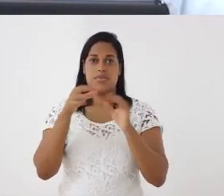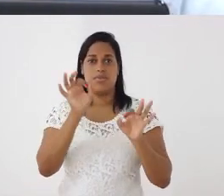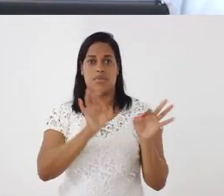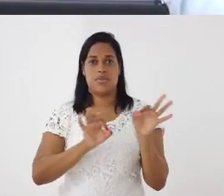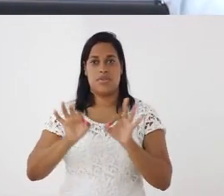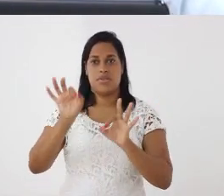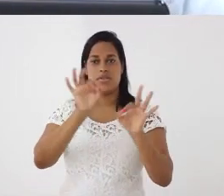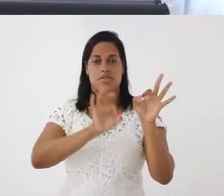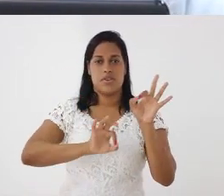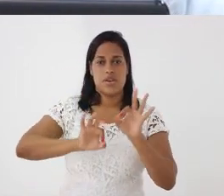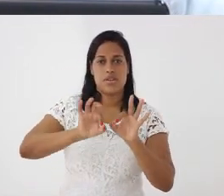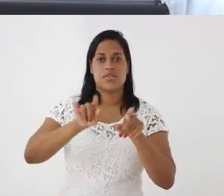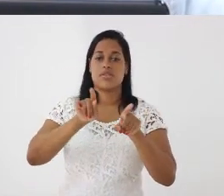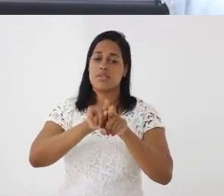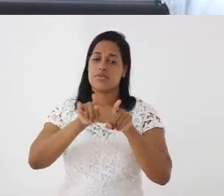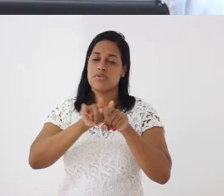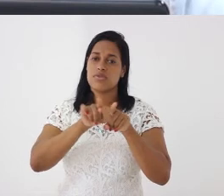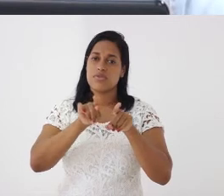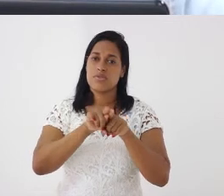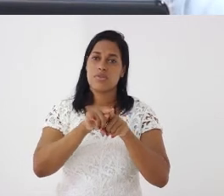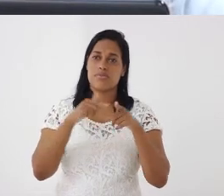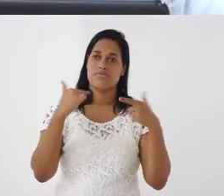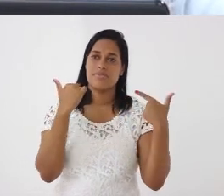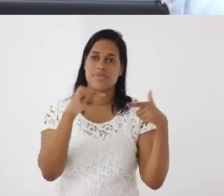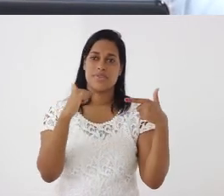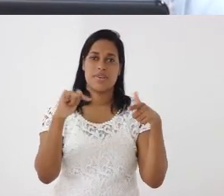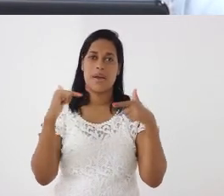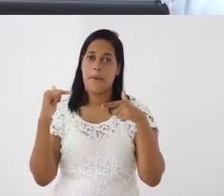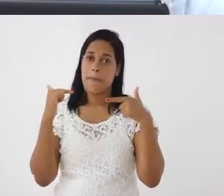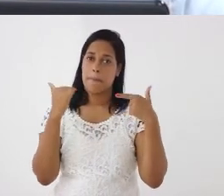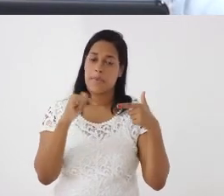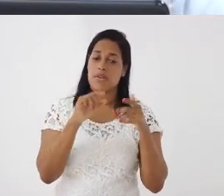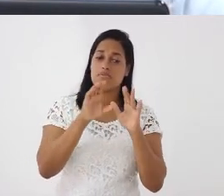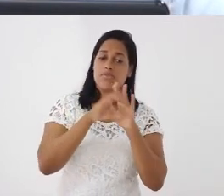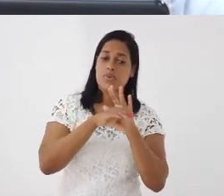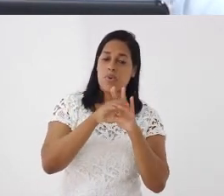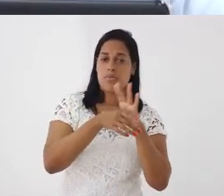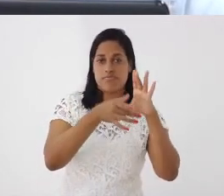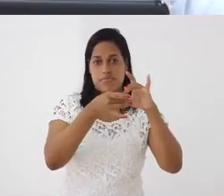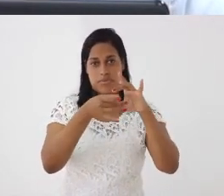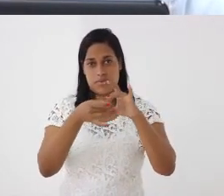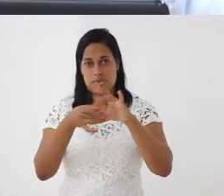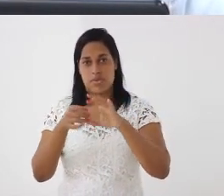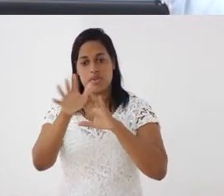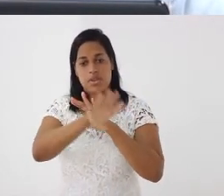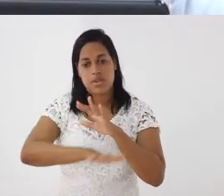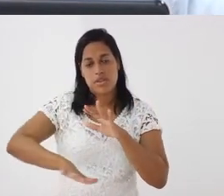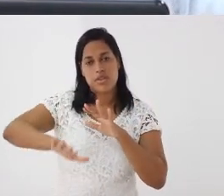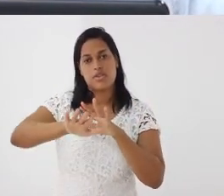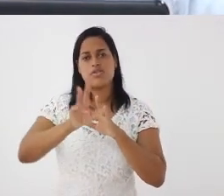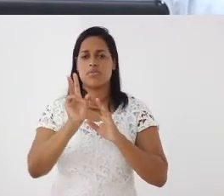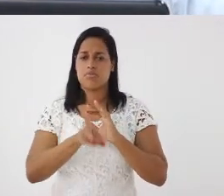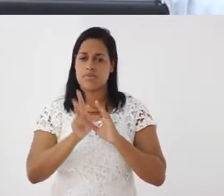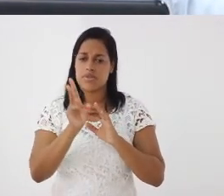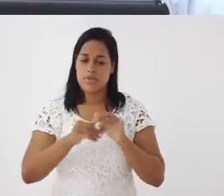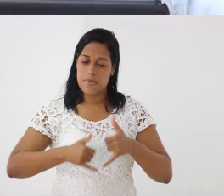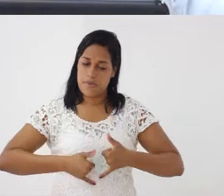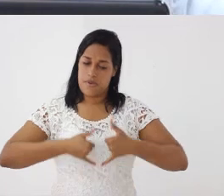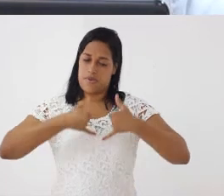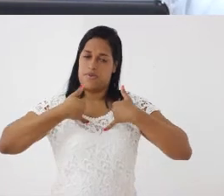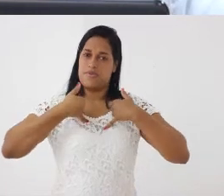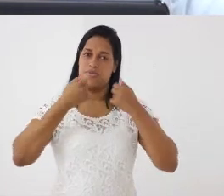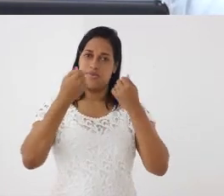das organizações em estabelecer ações que, no contexto geral, chegue com orgulho